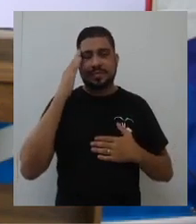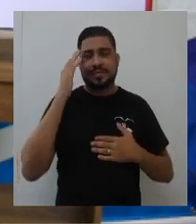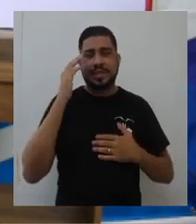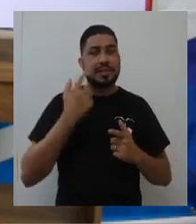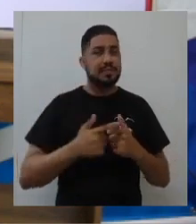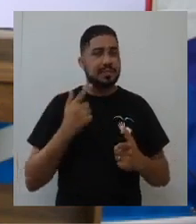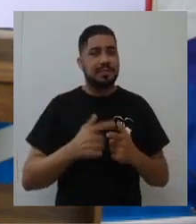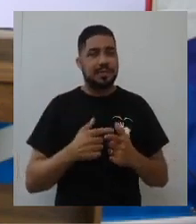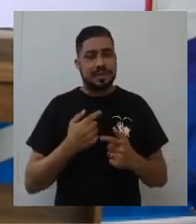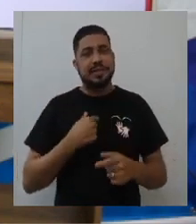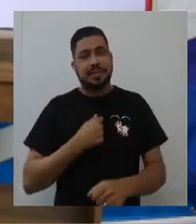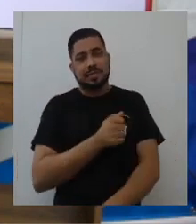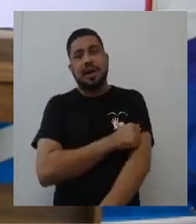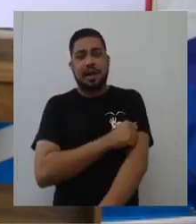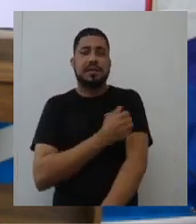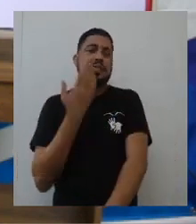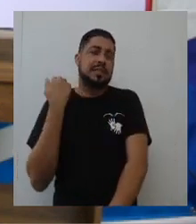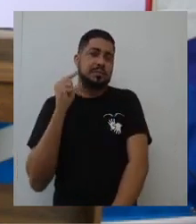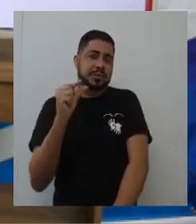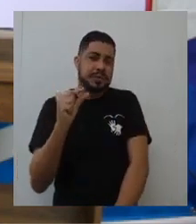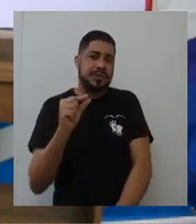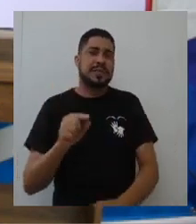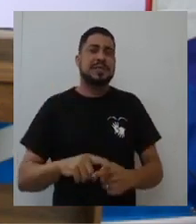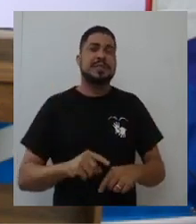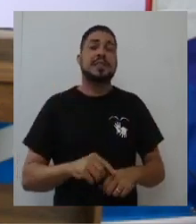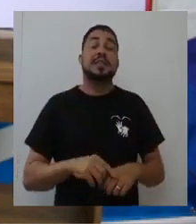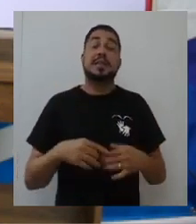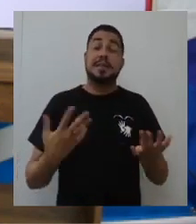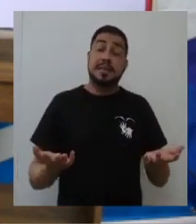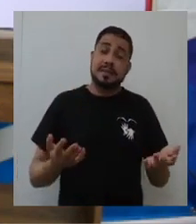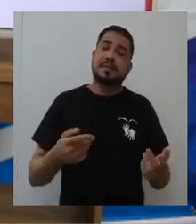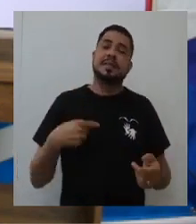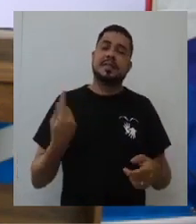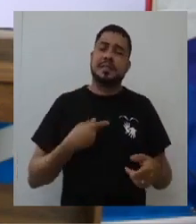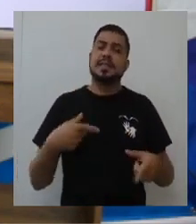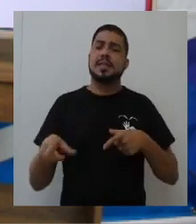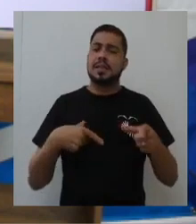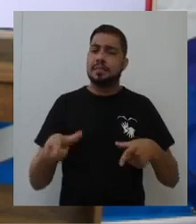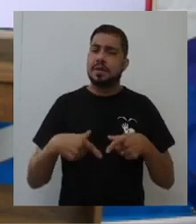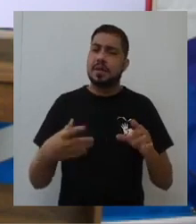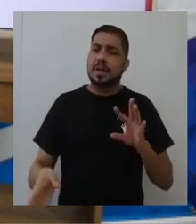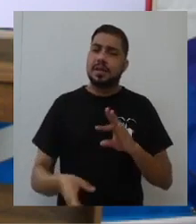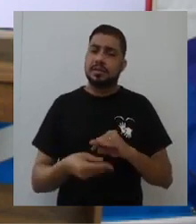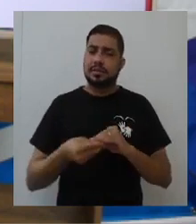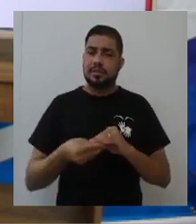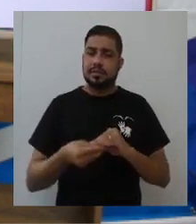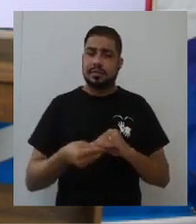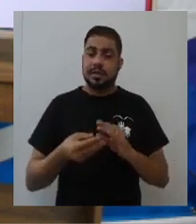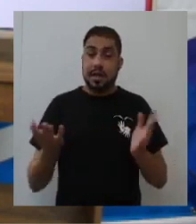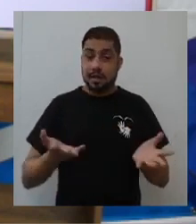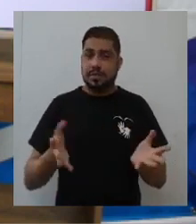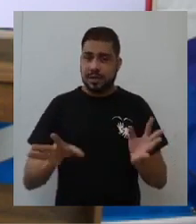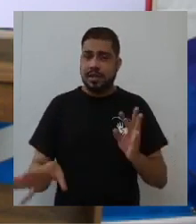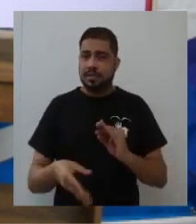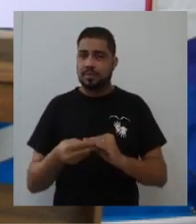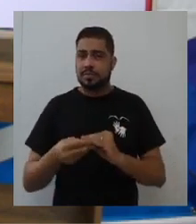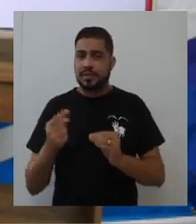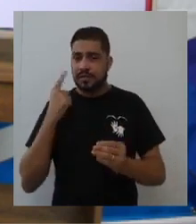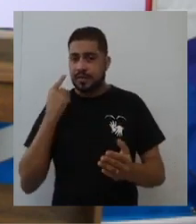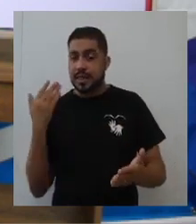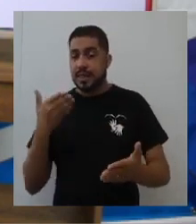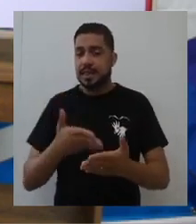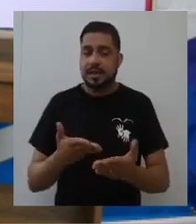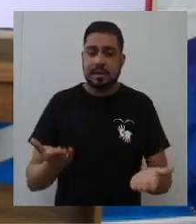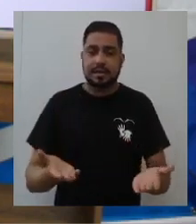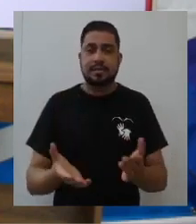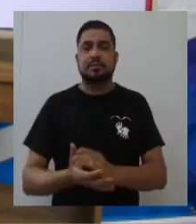faz muito tempo que fui aluna, então a gente tem que trabalhar assim num resumo agora. Vamos resumir o que a gente já viu até aqui.